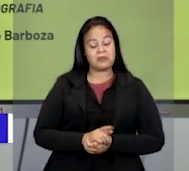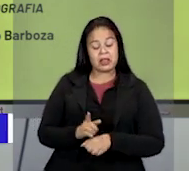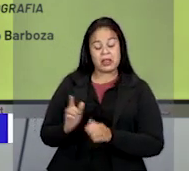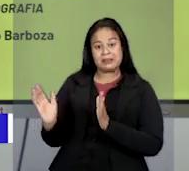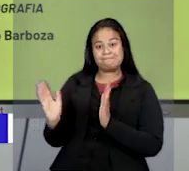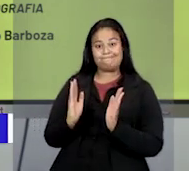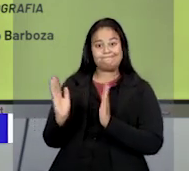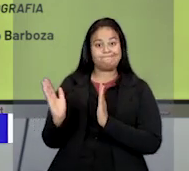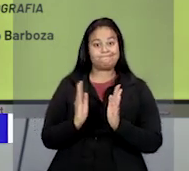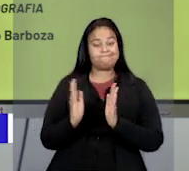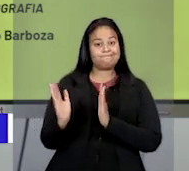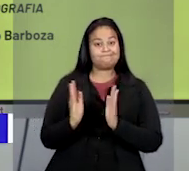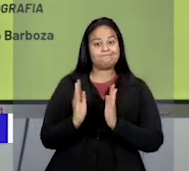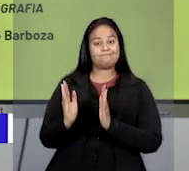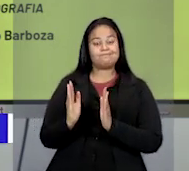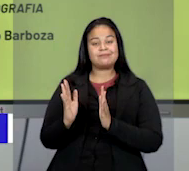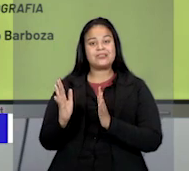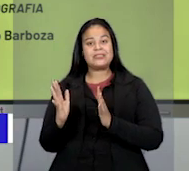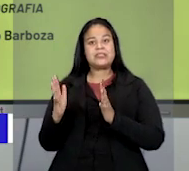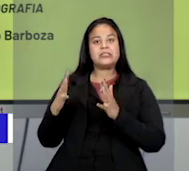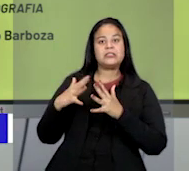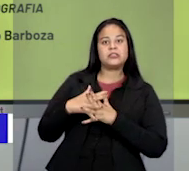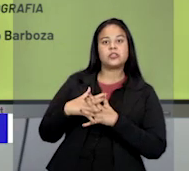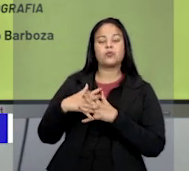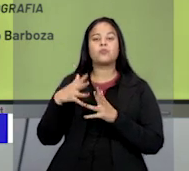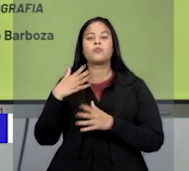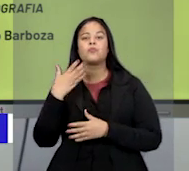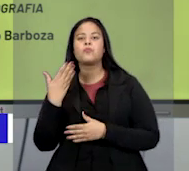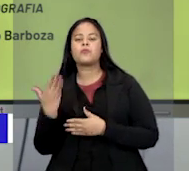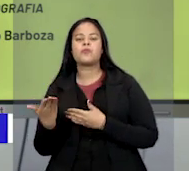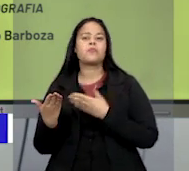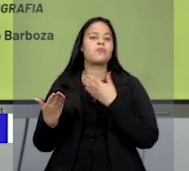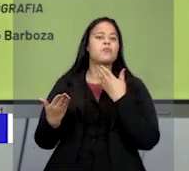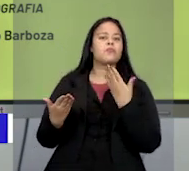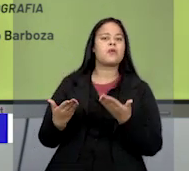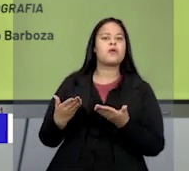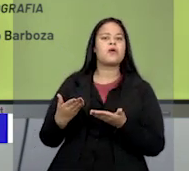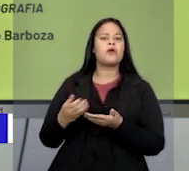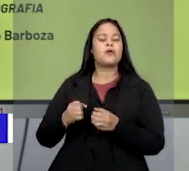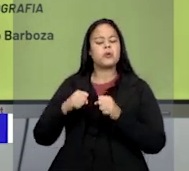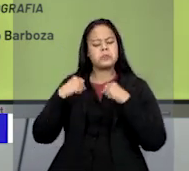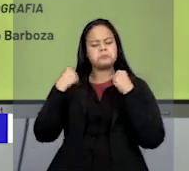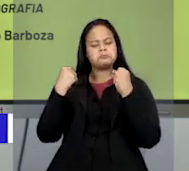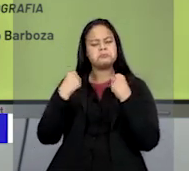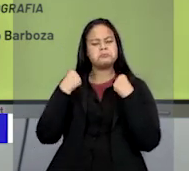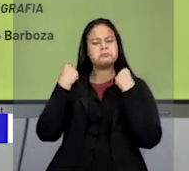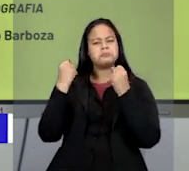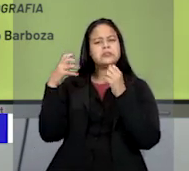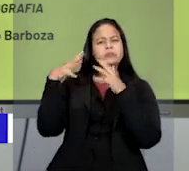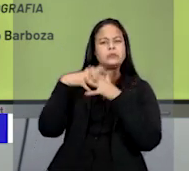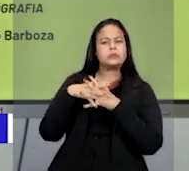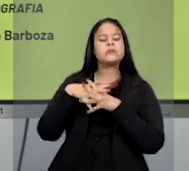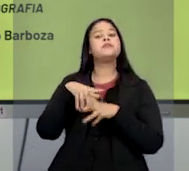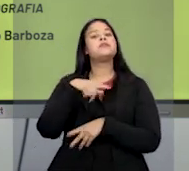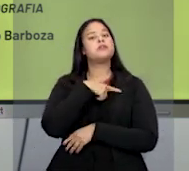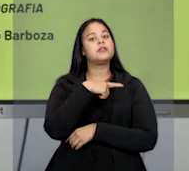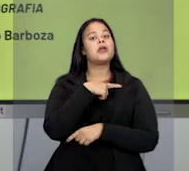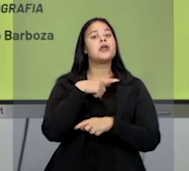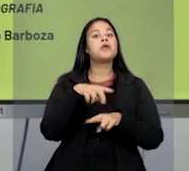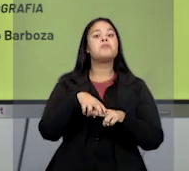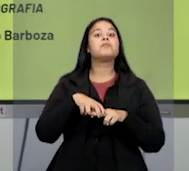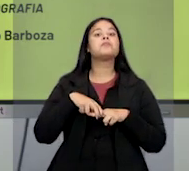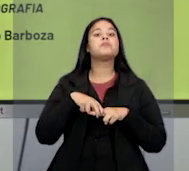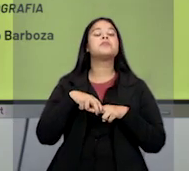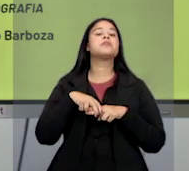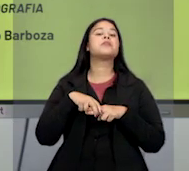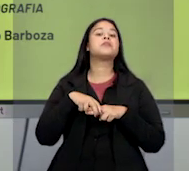tempo um espaço de contraste, um espaço de lutas, um espaço de conflitos, né? Por causa em relação